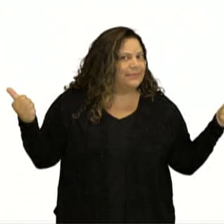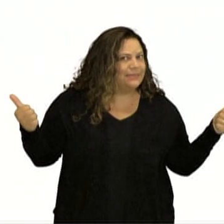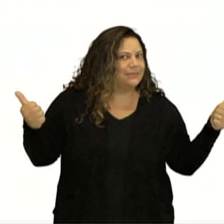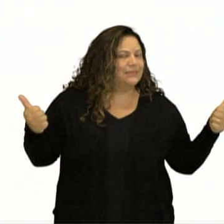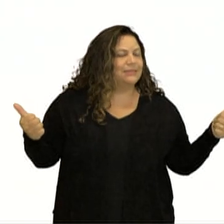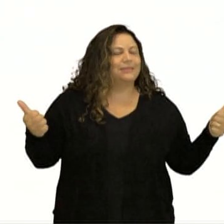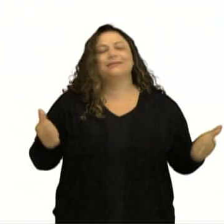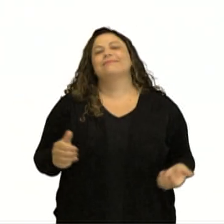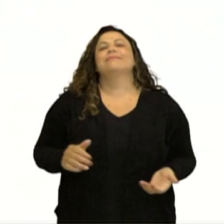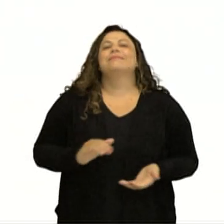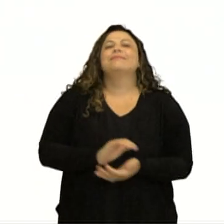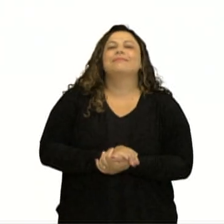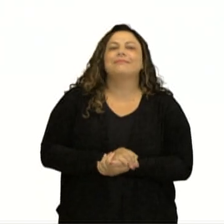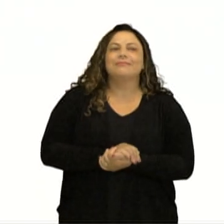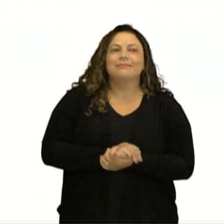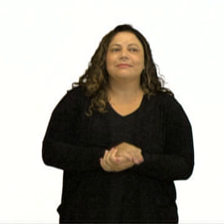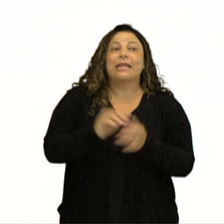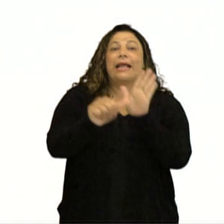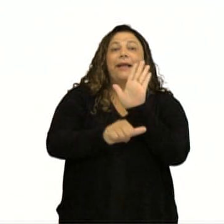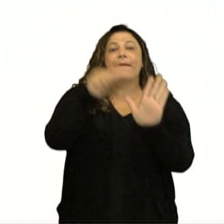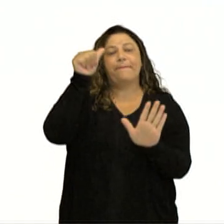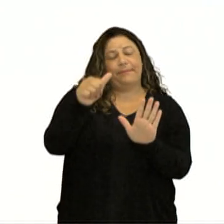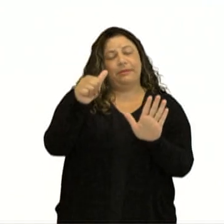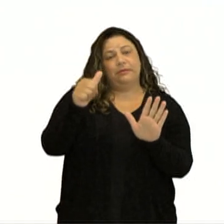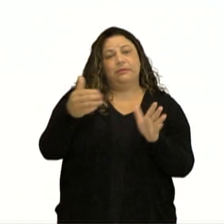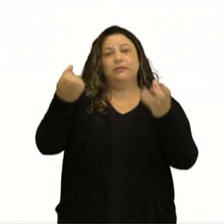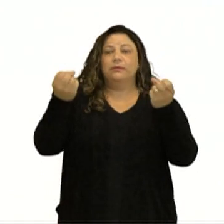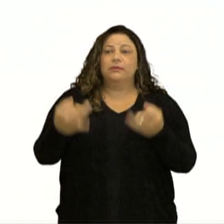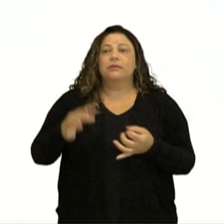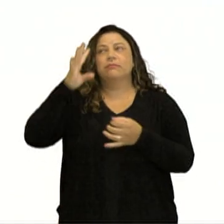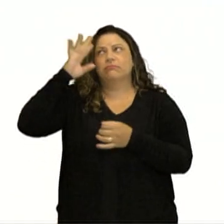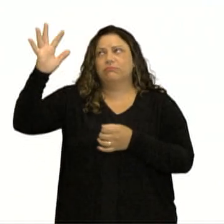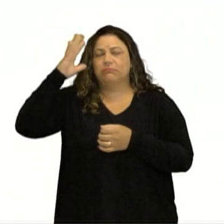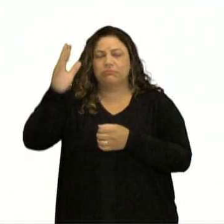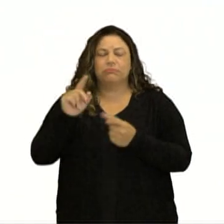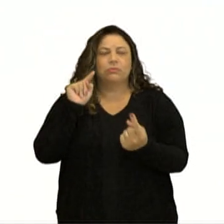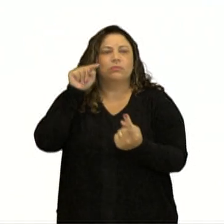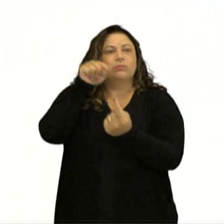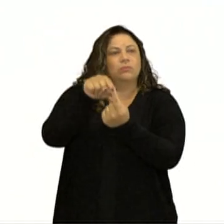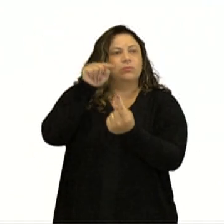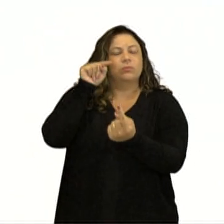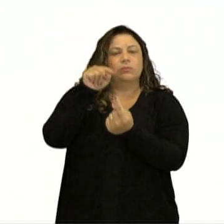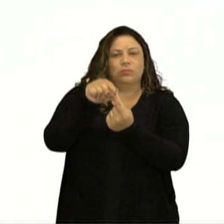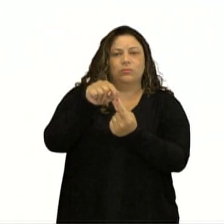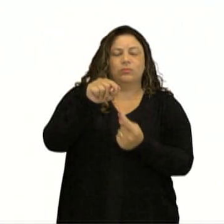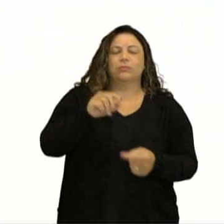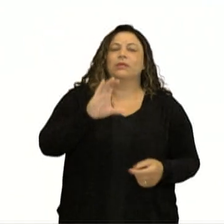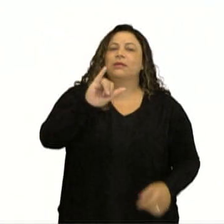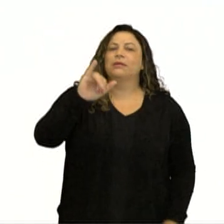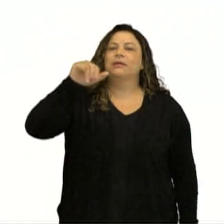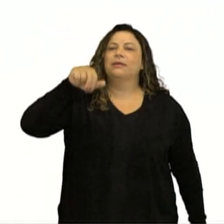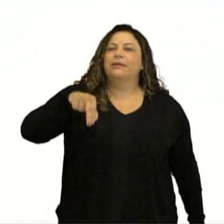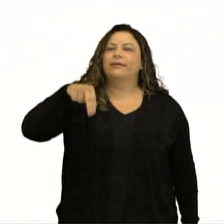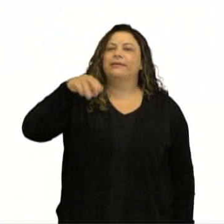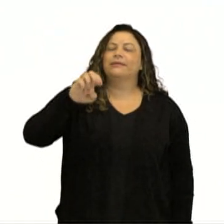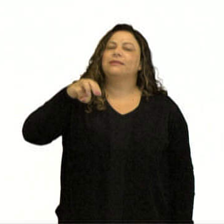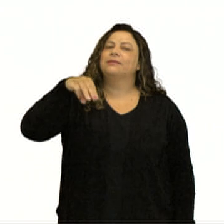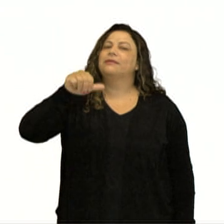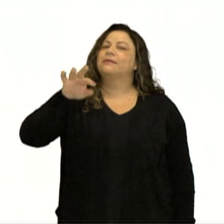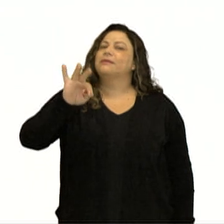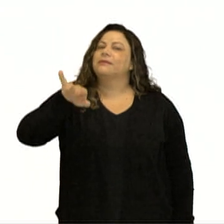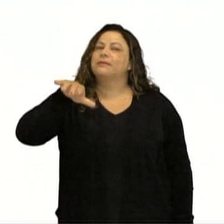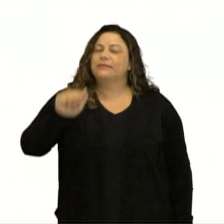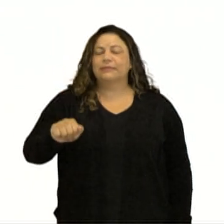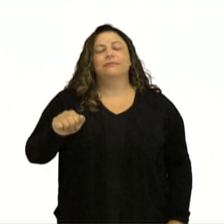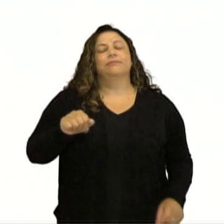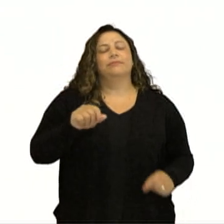então. A primeira coisa deles que a gente tem que imaginar, que independente se é cinemática ou dinâmica, é a relação entre movimento e